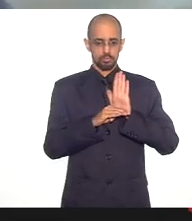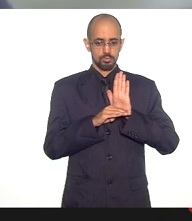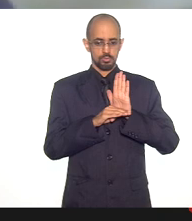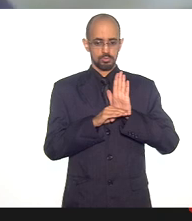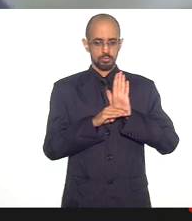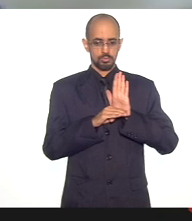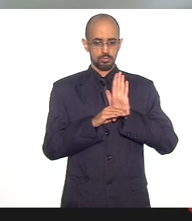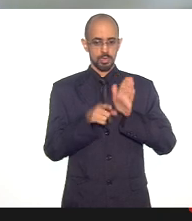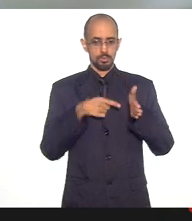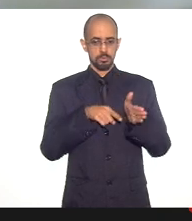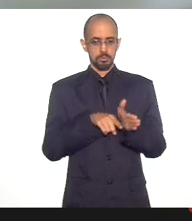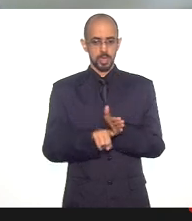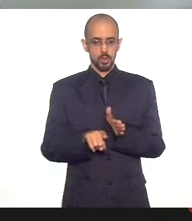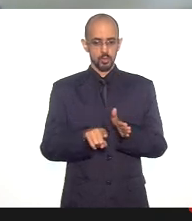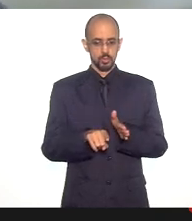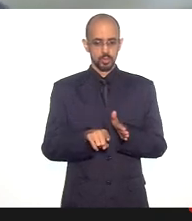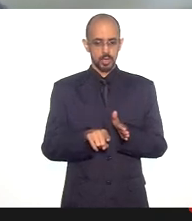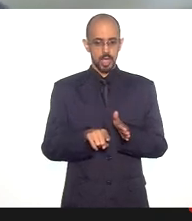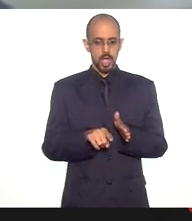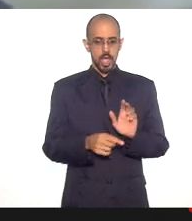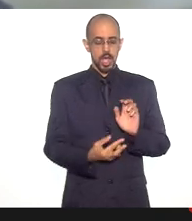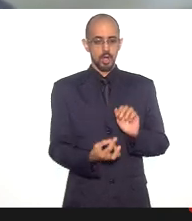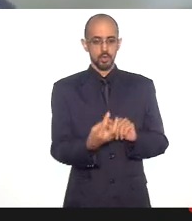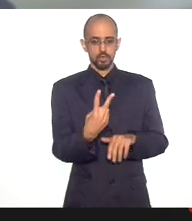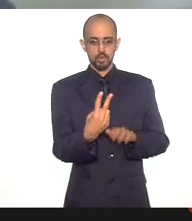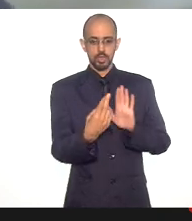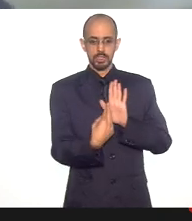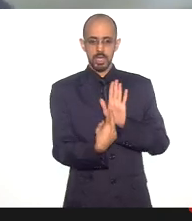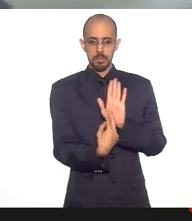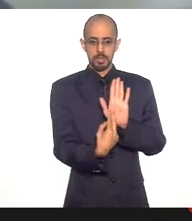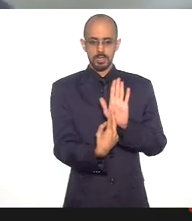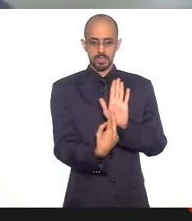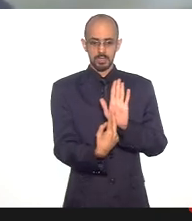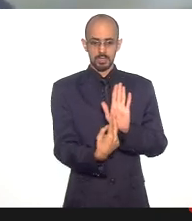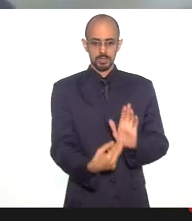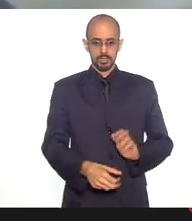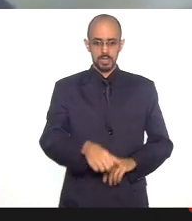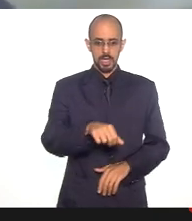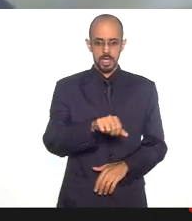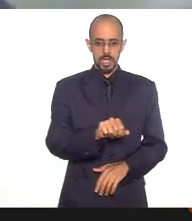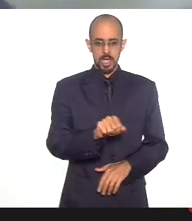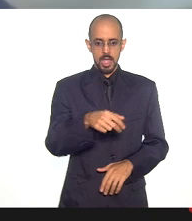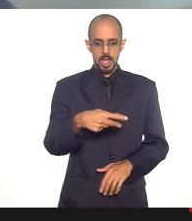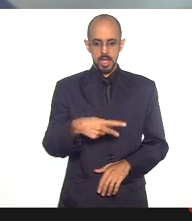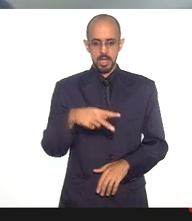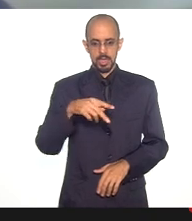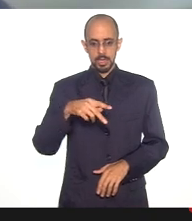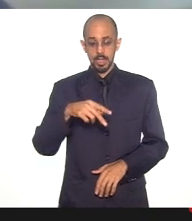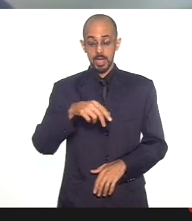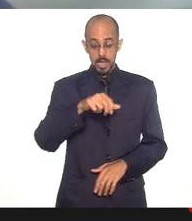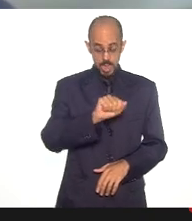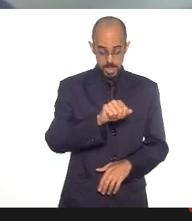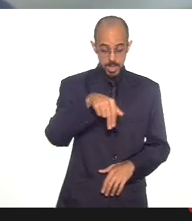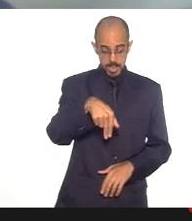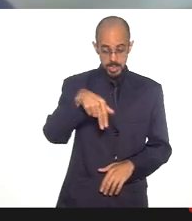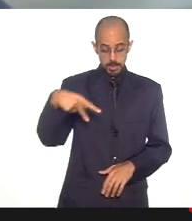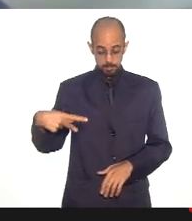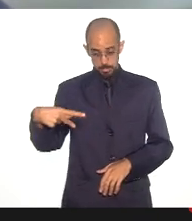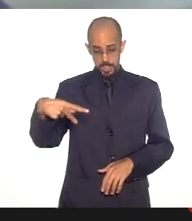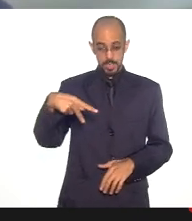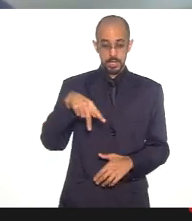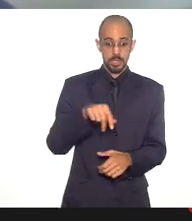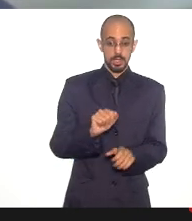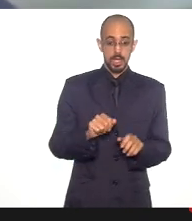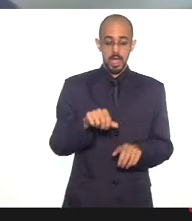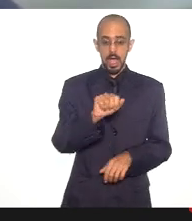perguntar aos dois representantes da Agência Nacional de Petróleo aqui